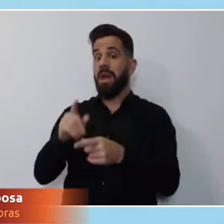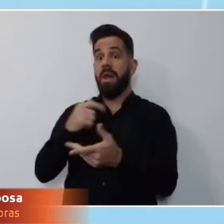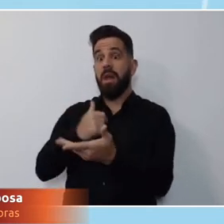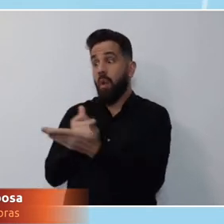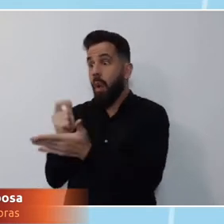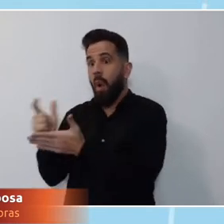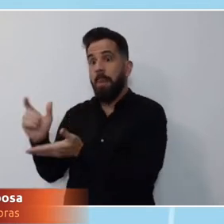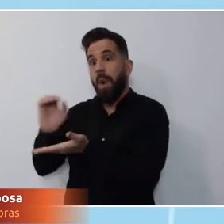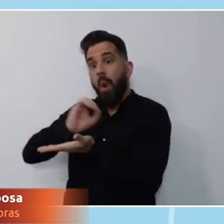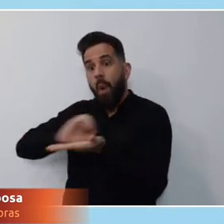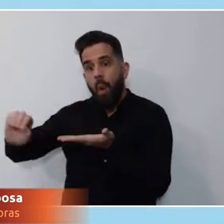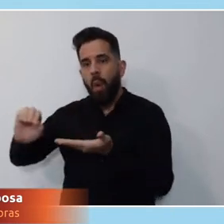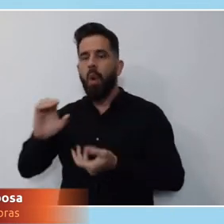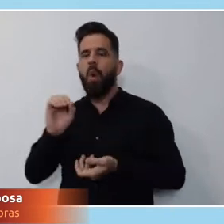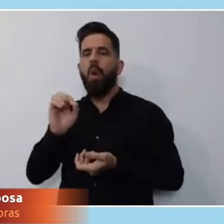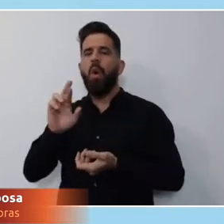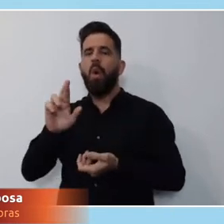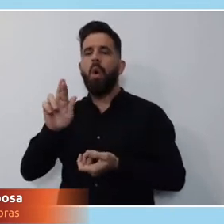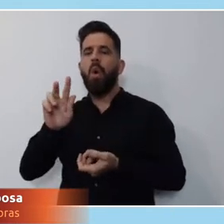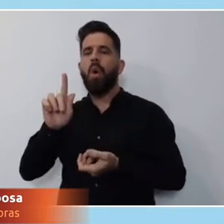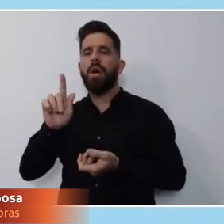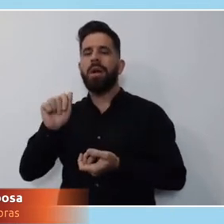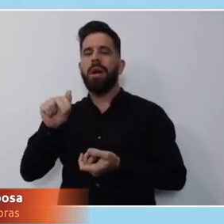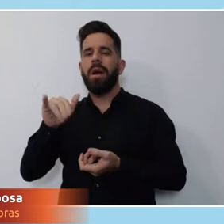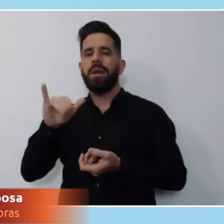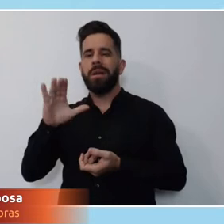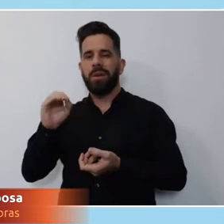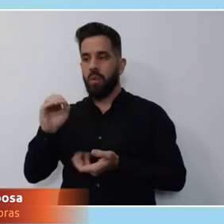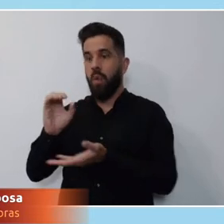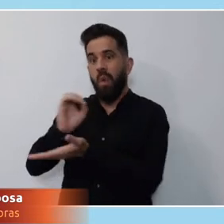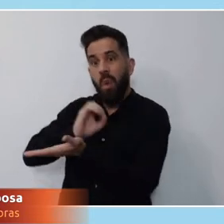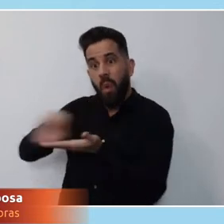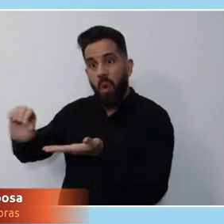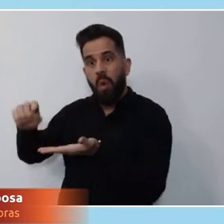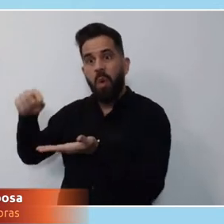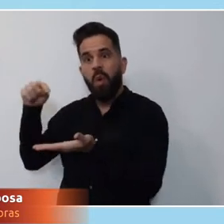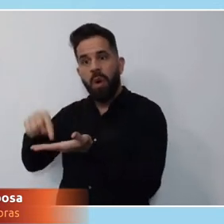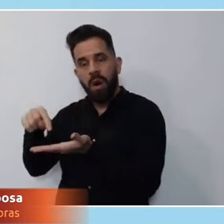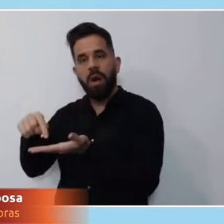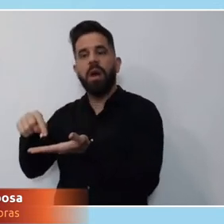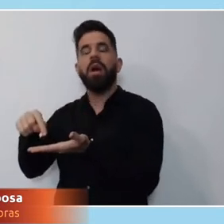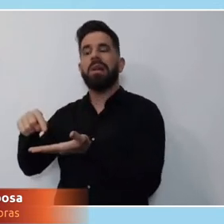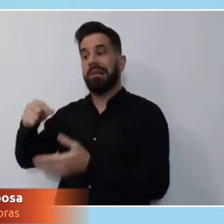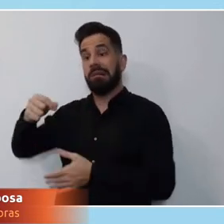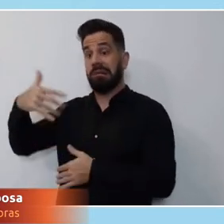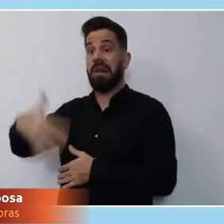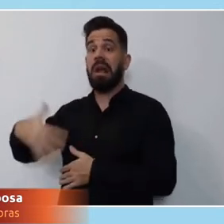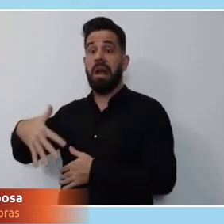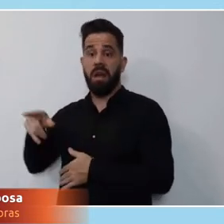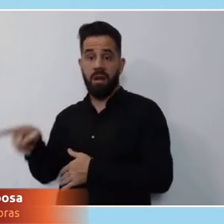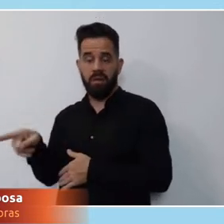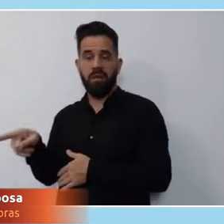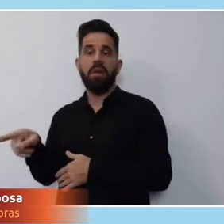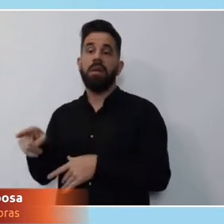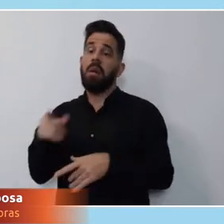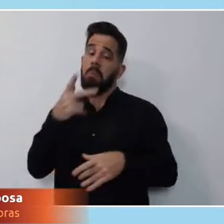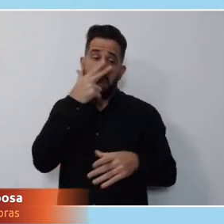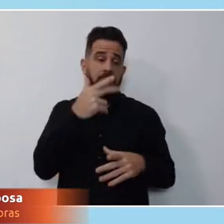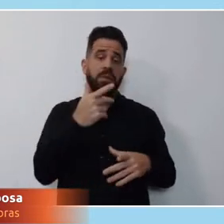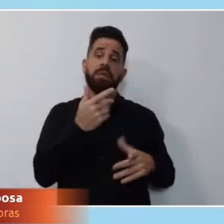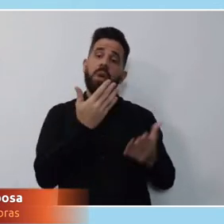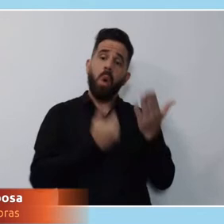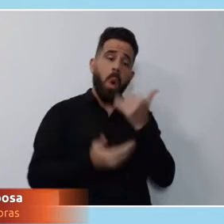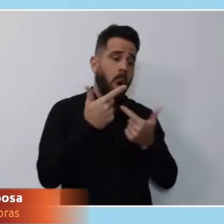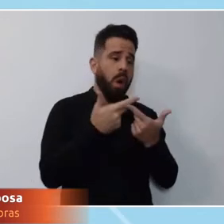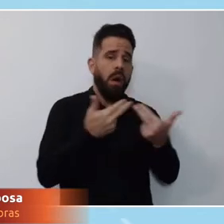Então, infelizmente, nós estamos indiretamente consumindo agrotóxicos, porque eles estão presentes nas frutas,